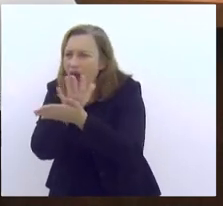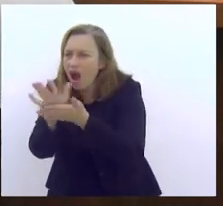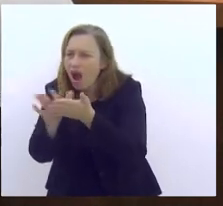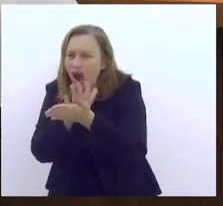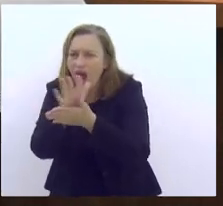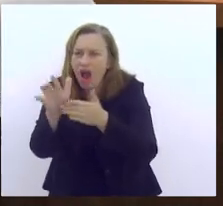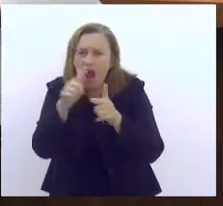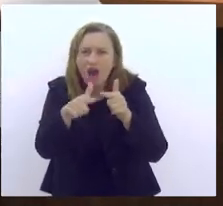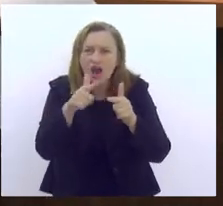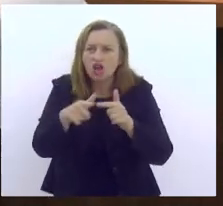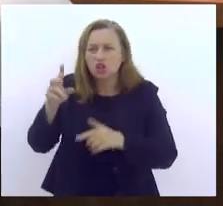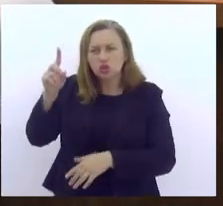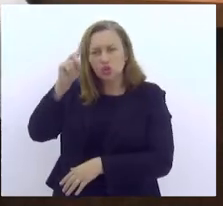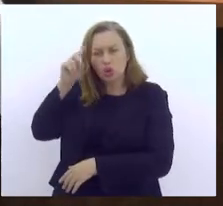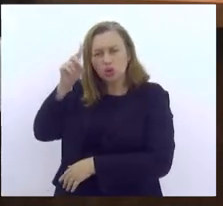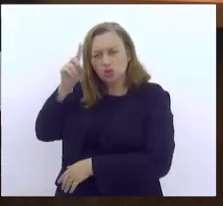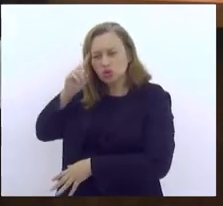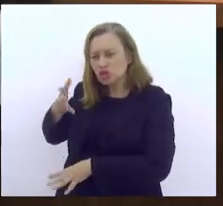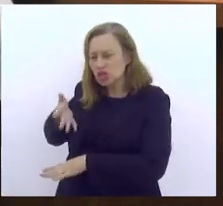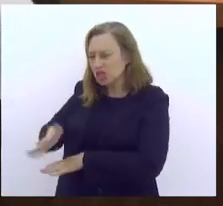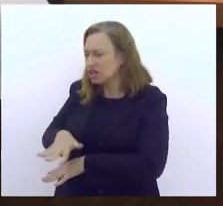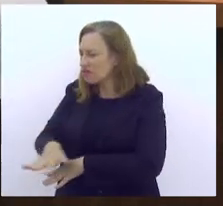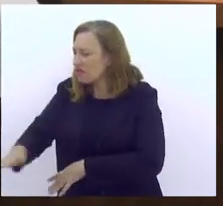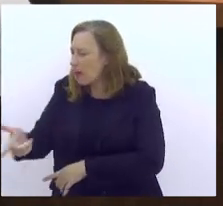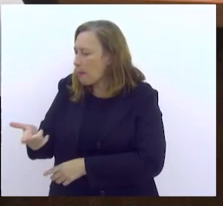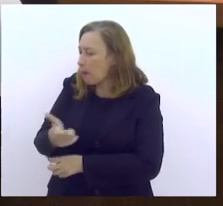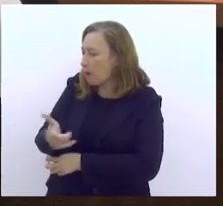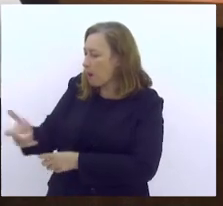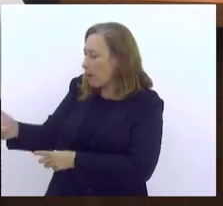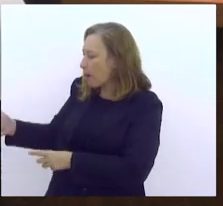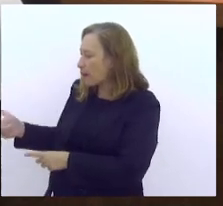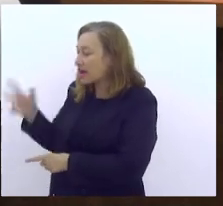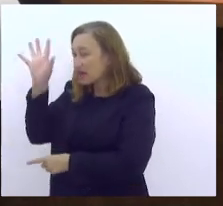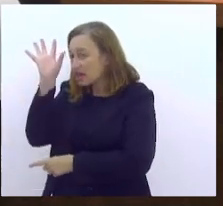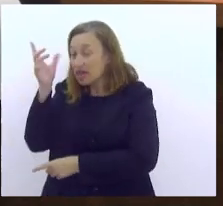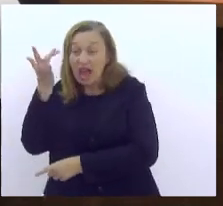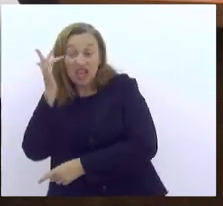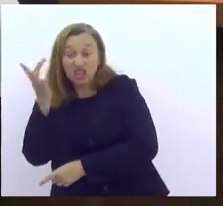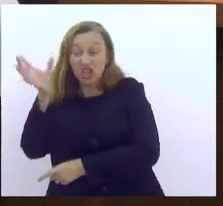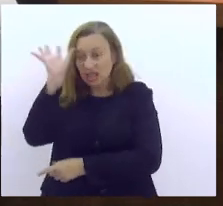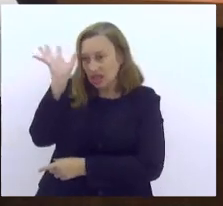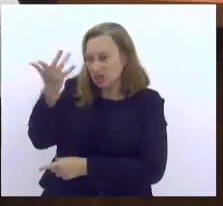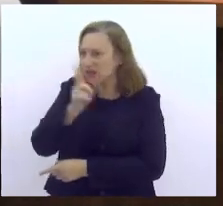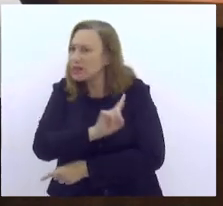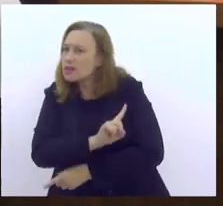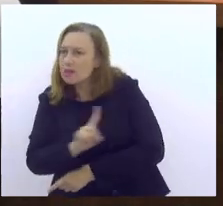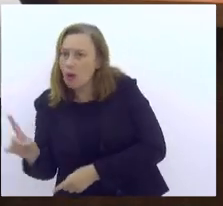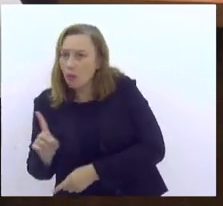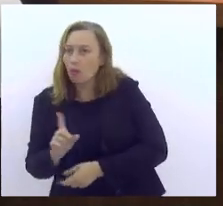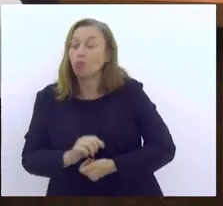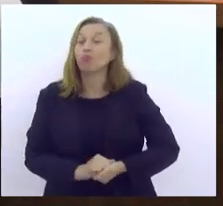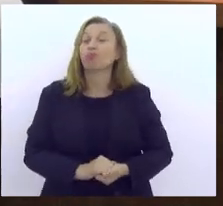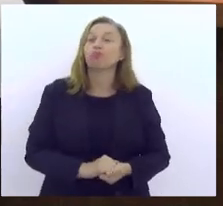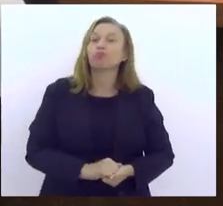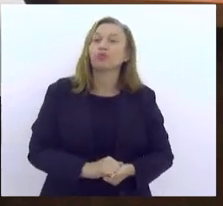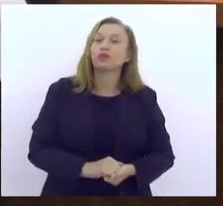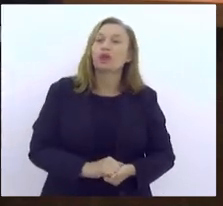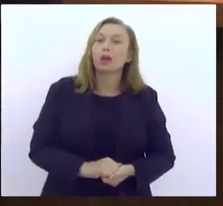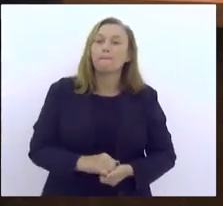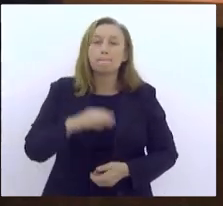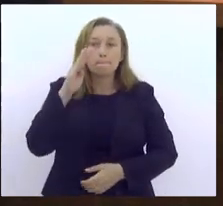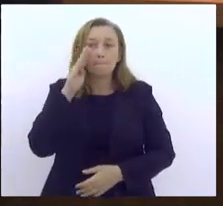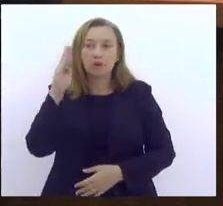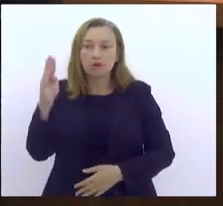na favela todos os dias e fingir que está resolvendo o problema quando não está. Quando não está. Prioridade